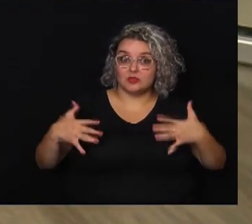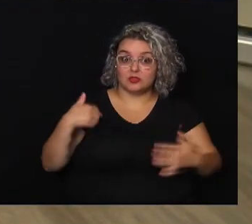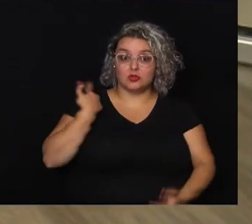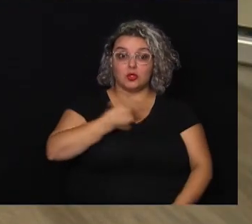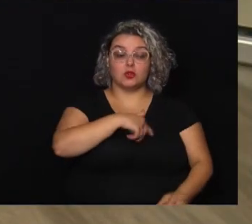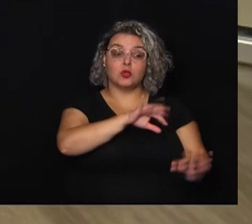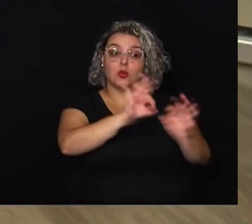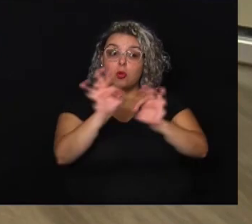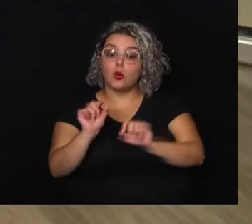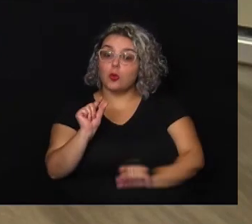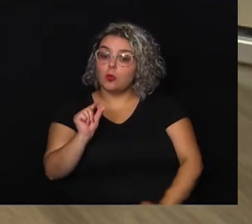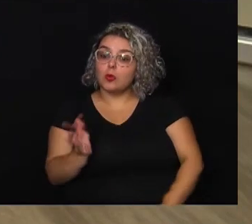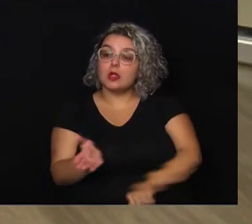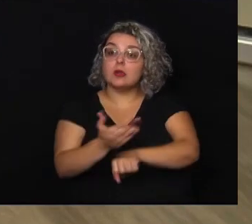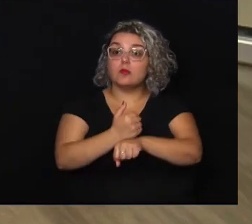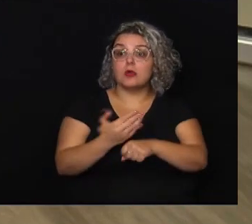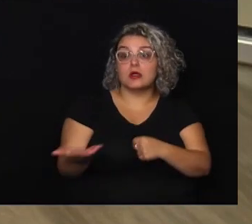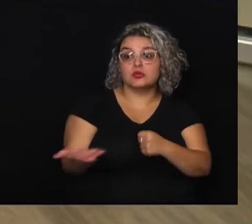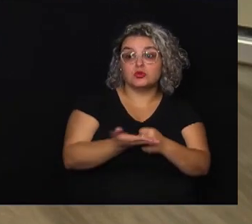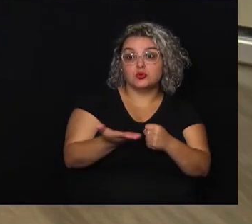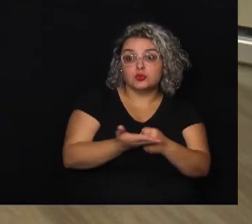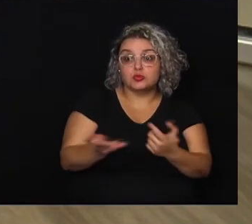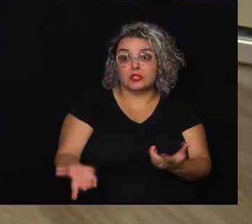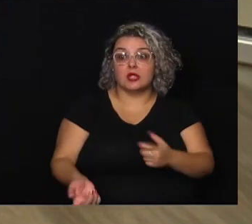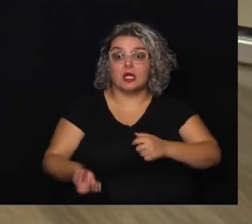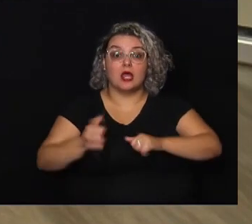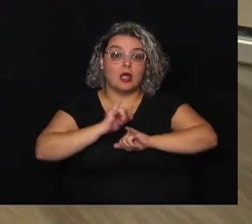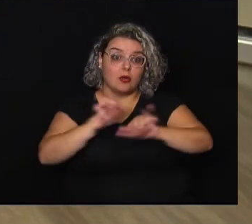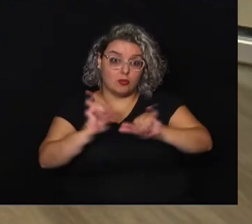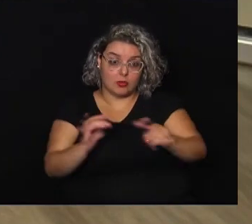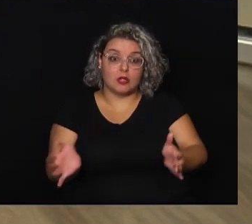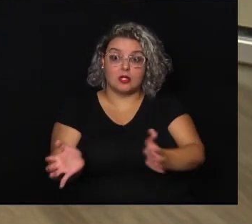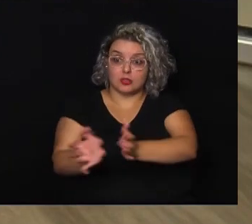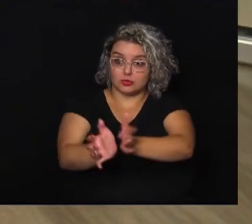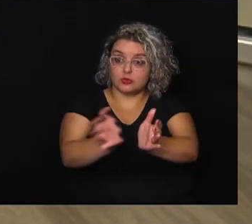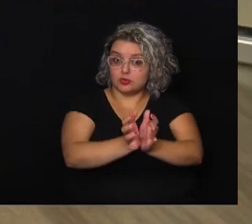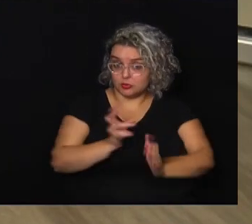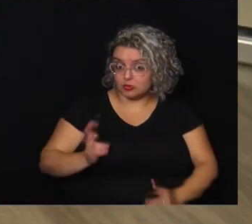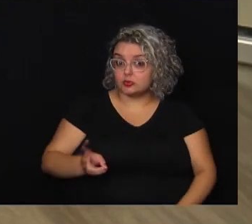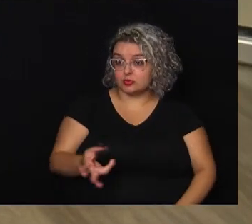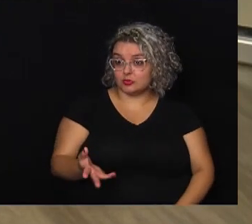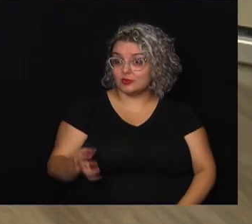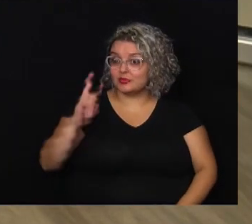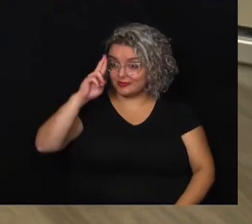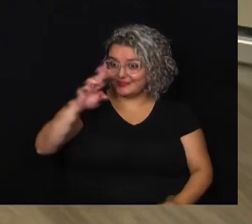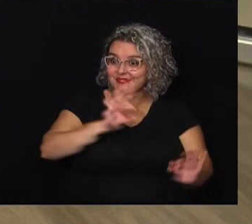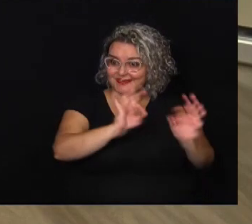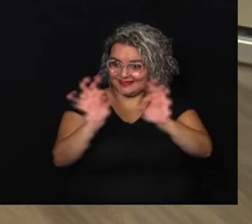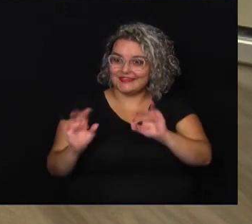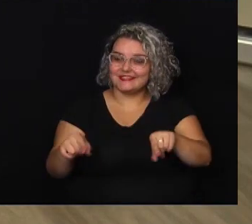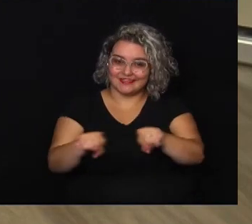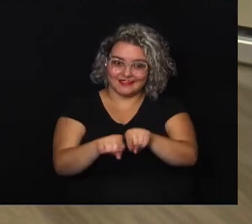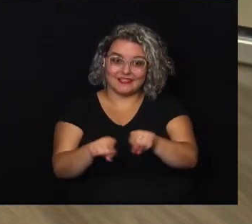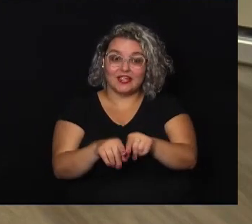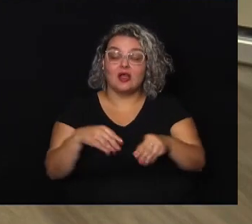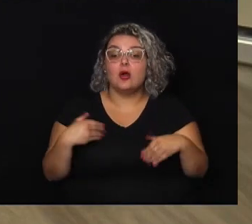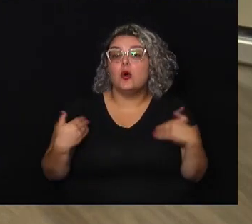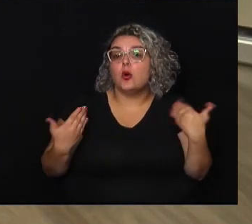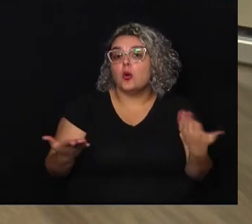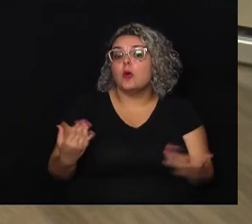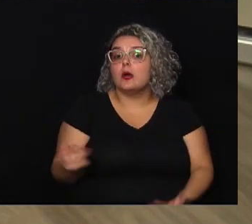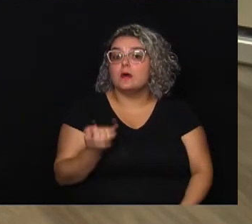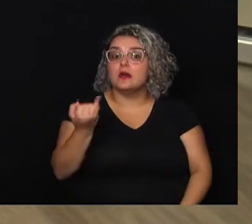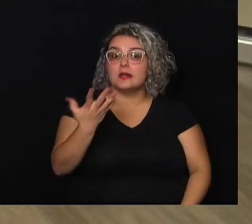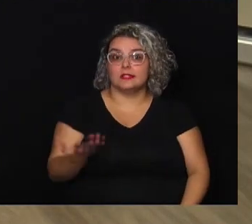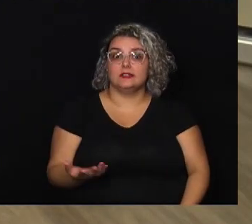um pouquinho antes do nosso intervalo a reportagem sobre as comissões permanentes. O senhor estava assistindo também. Qual que é a importância deste